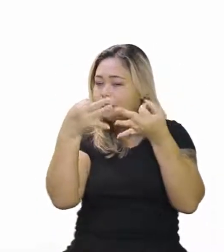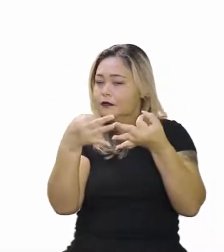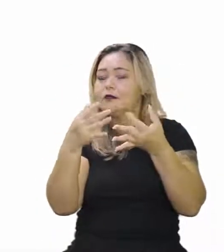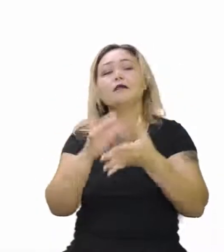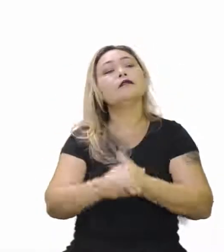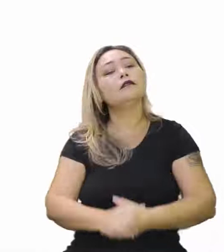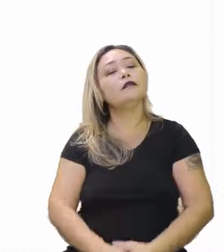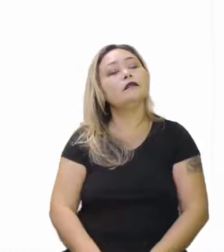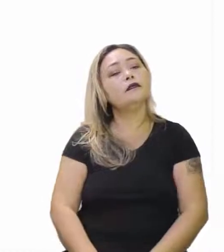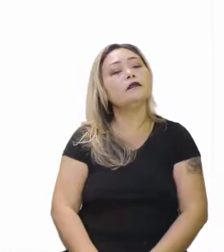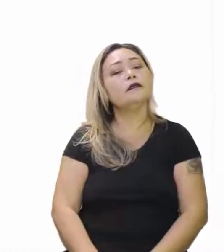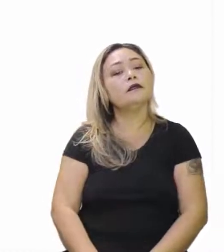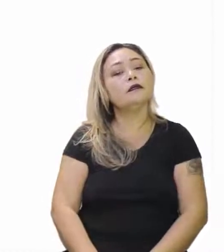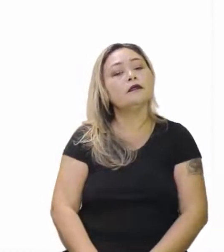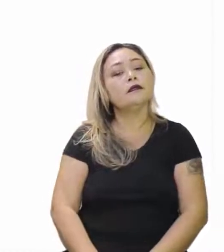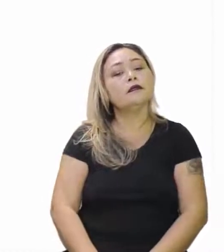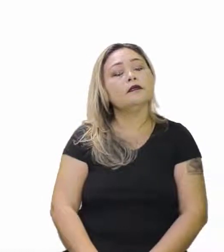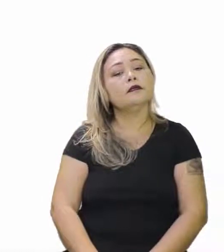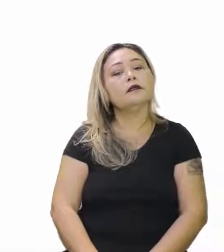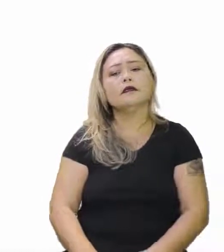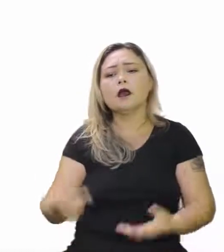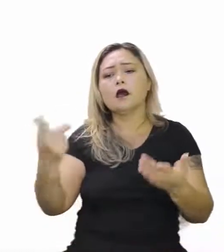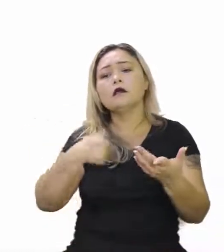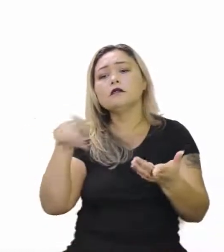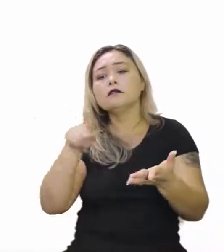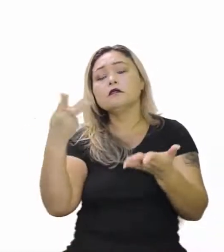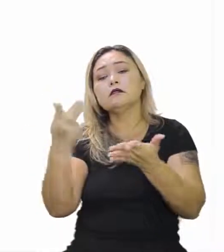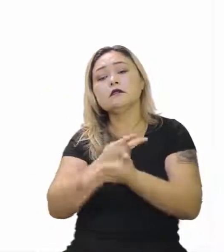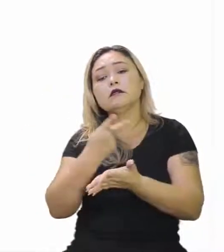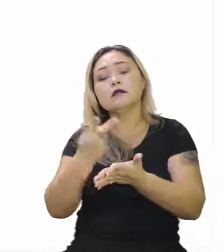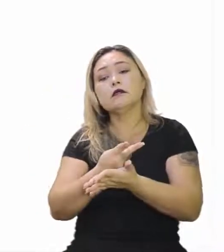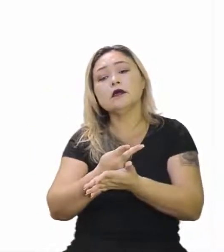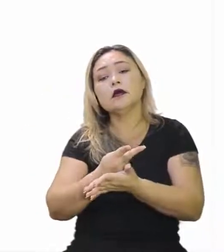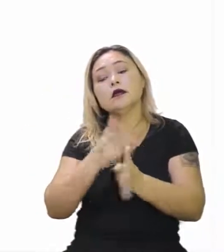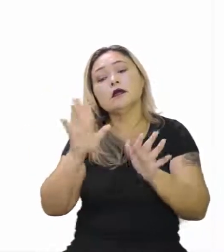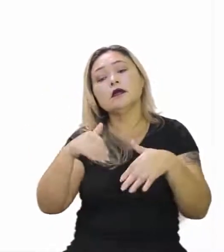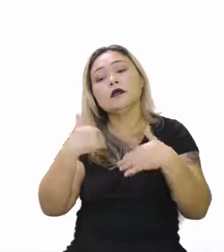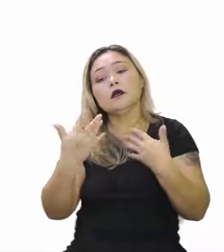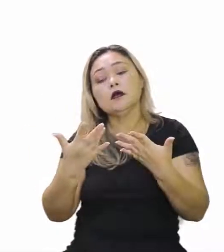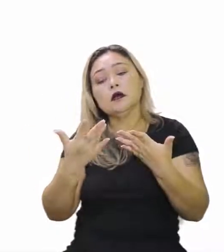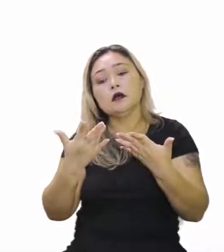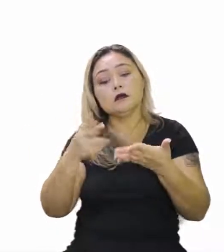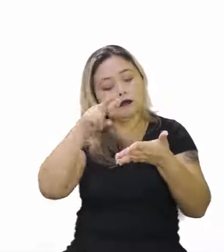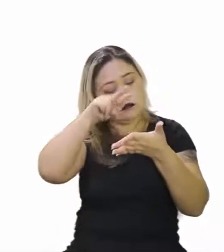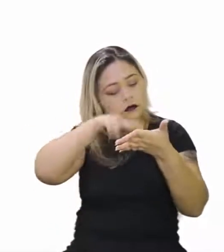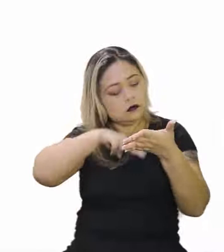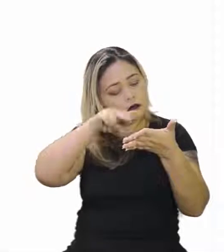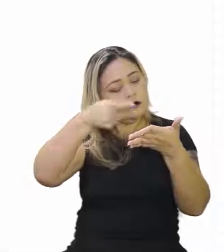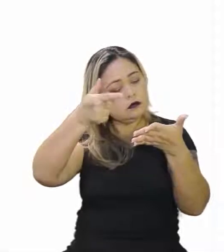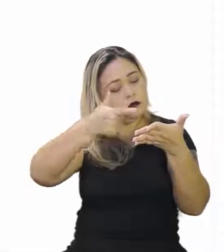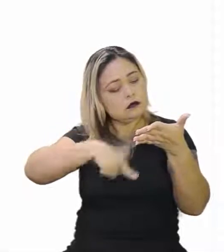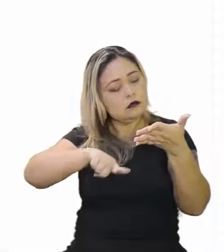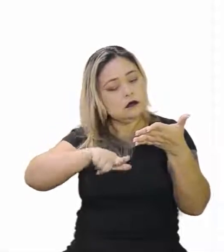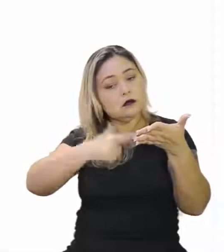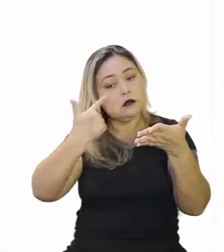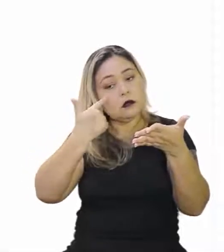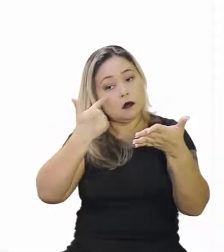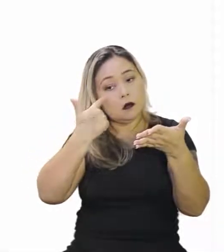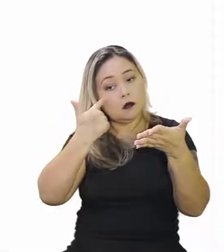estão corretas. Professor, eu errei, professor. Pois é, mas aí dá uma lida de novo,